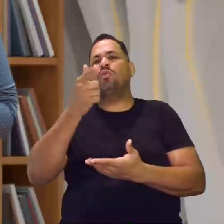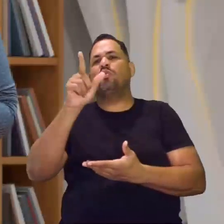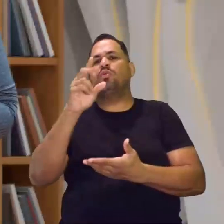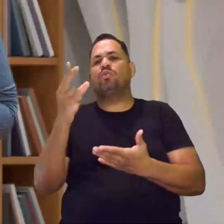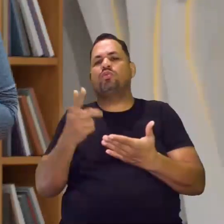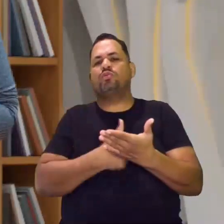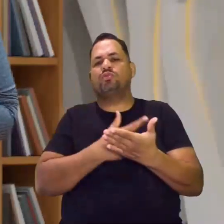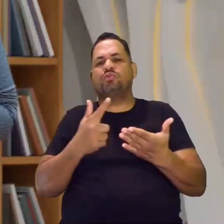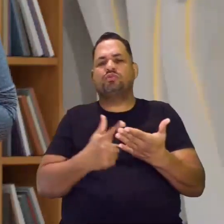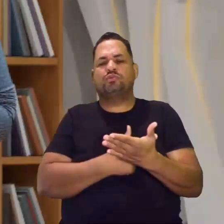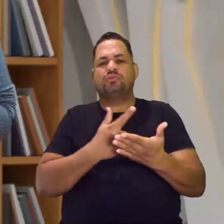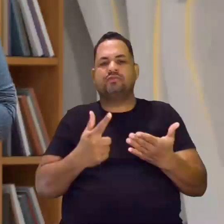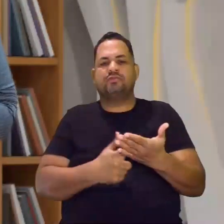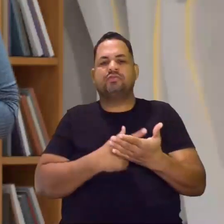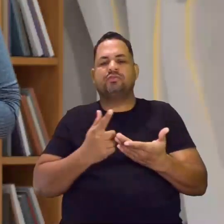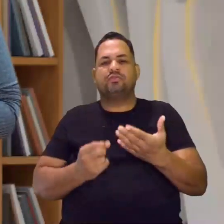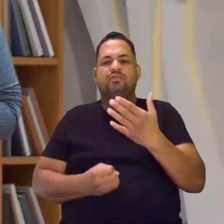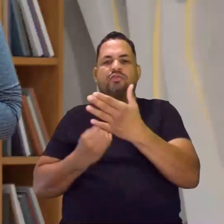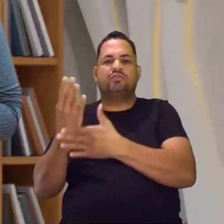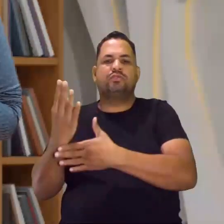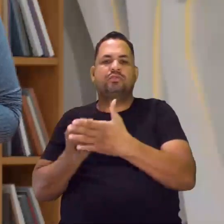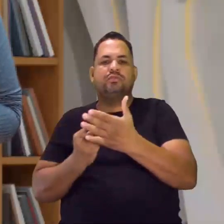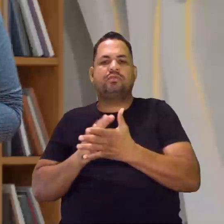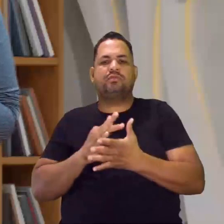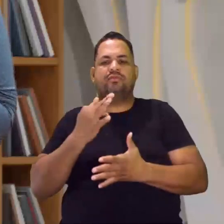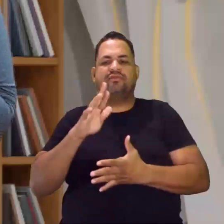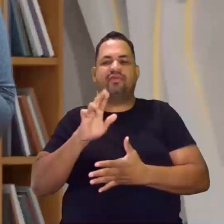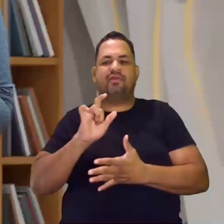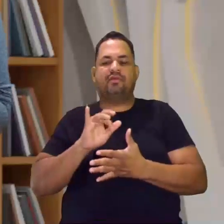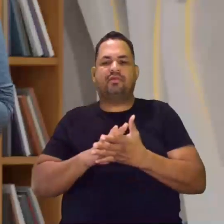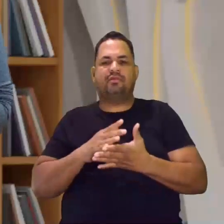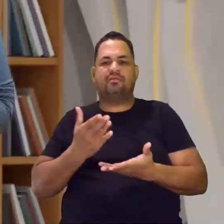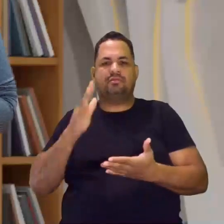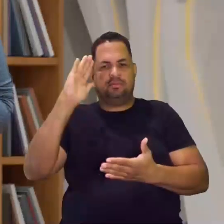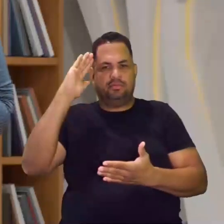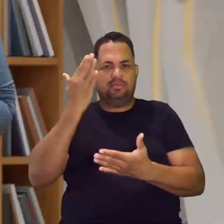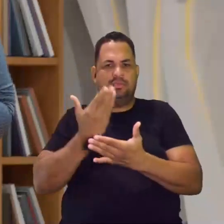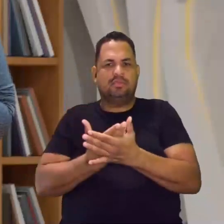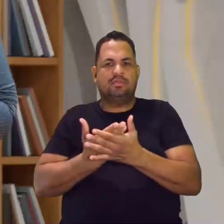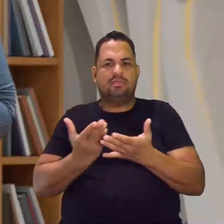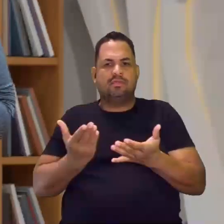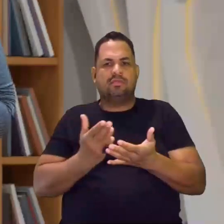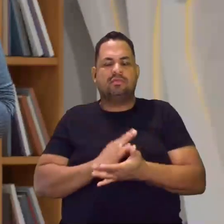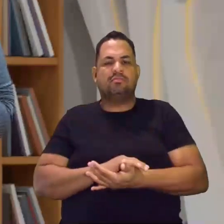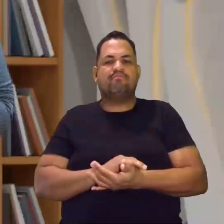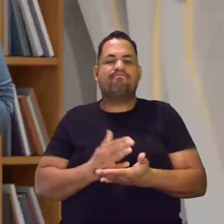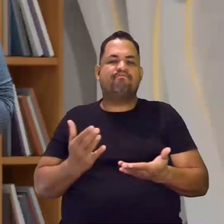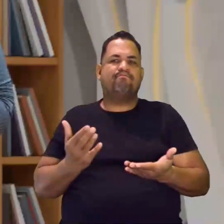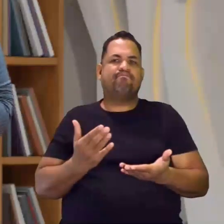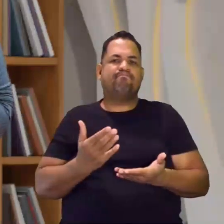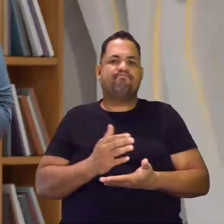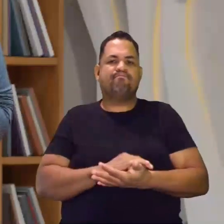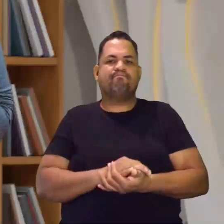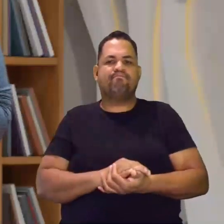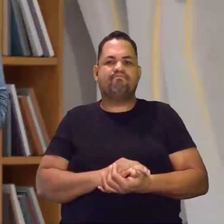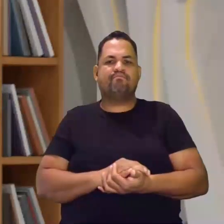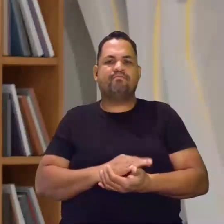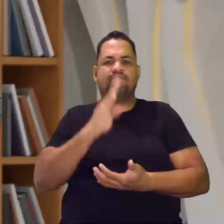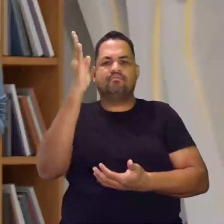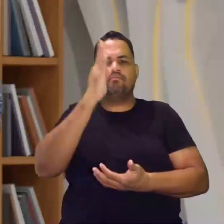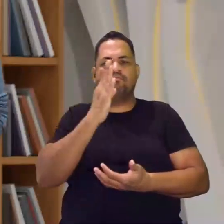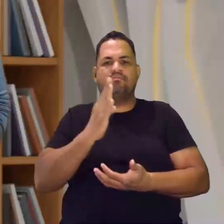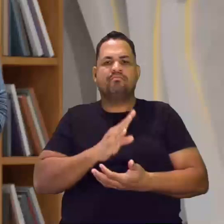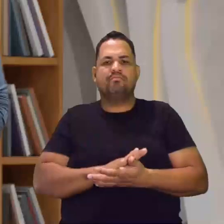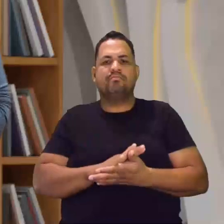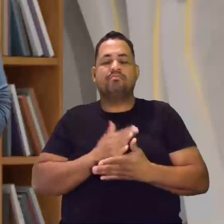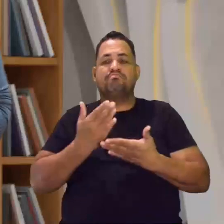depois de Casagrande e Senzala. O Freire, ele acreditava que isso poderia ser algo que no Brasil fosse